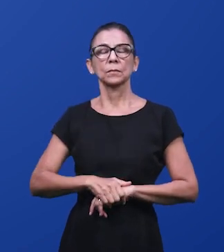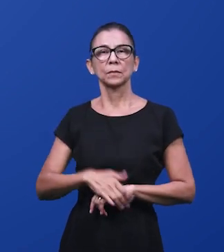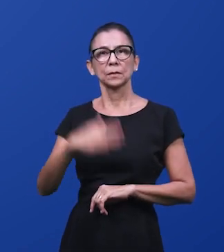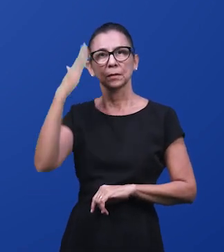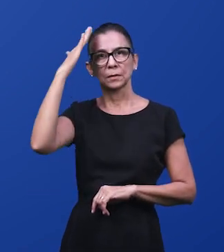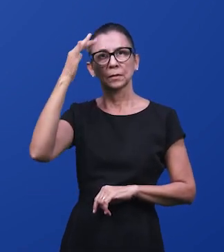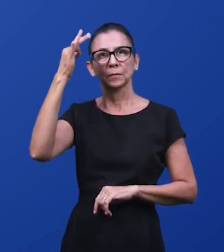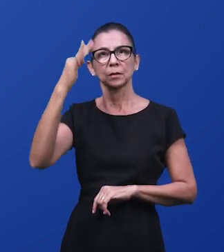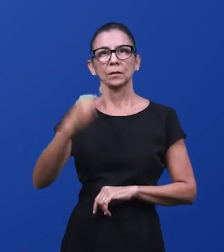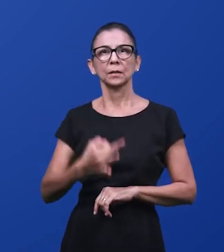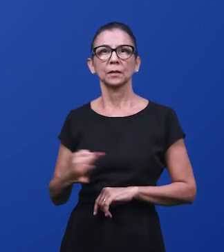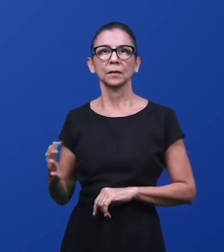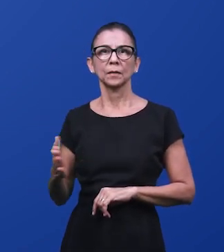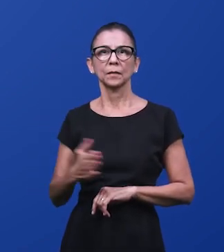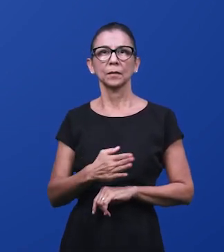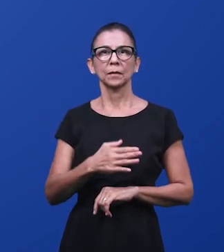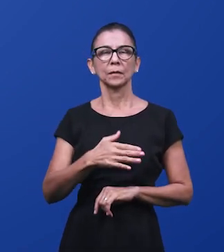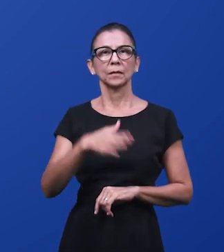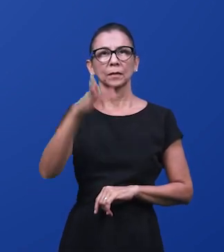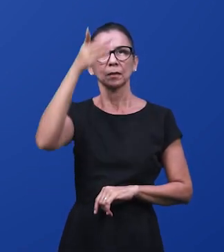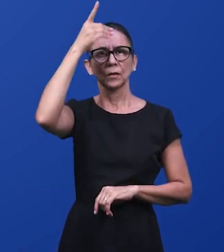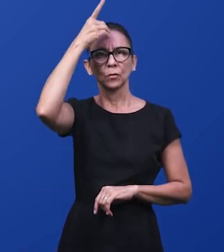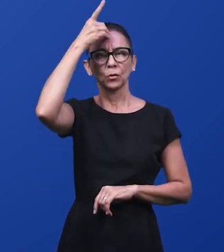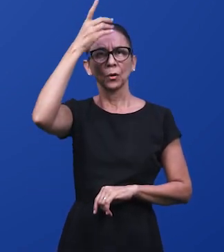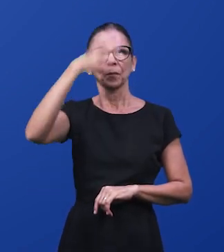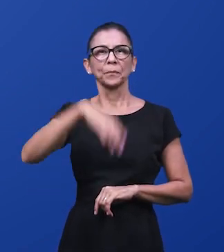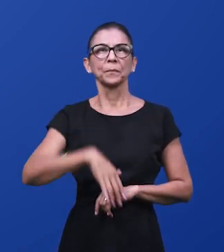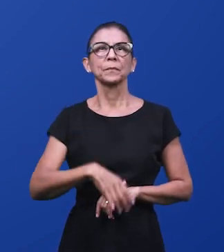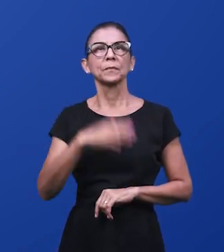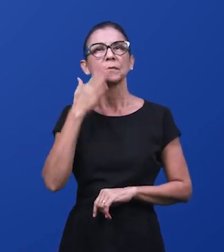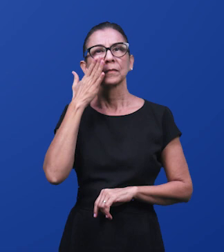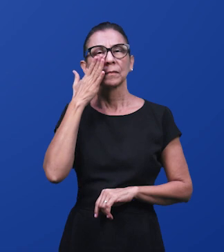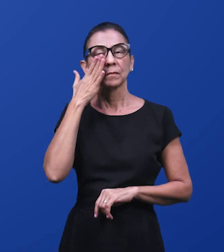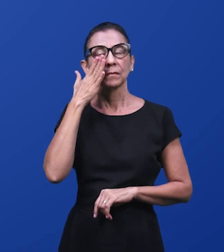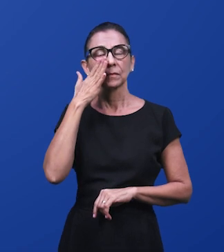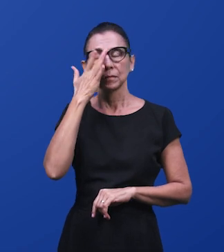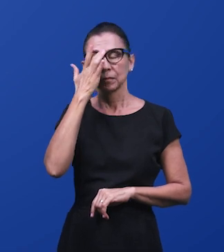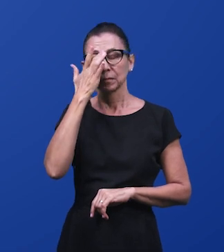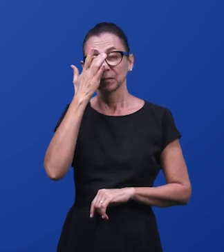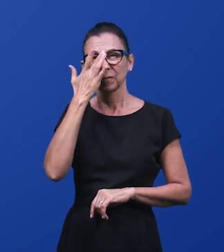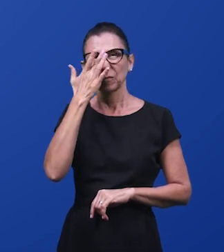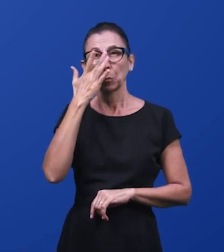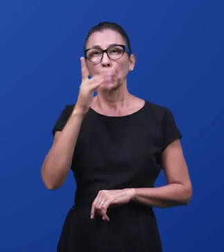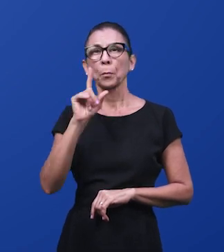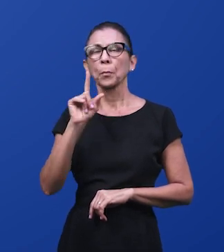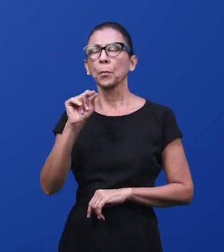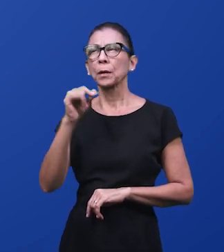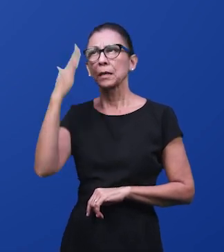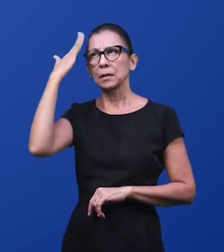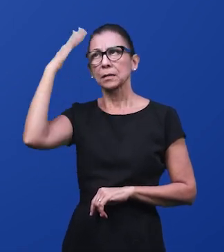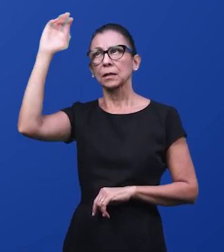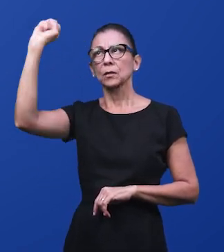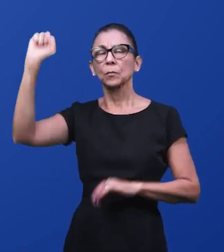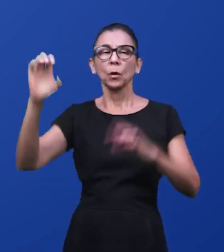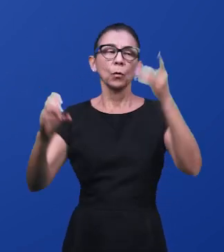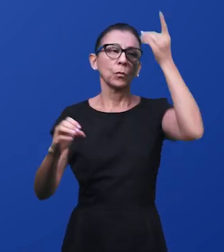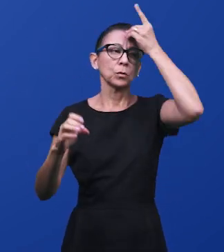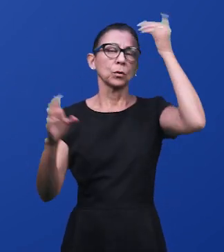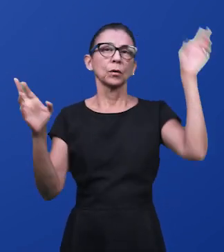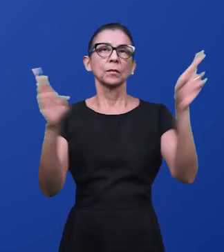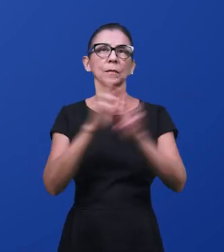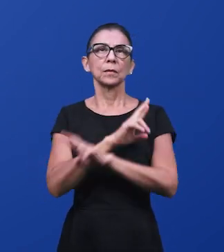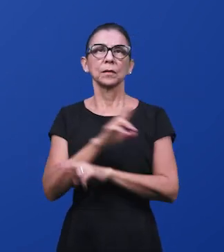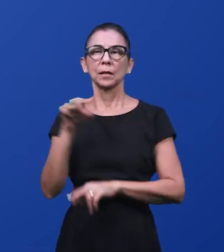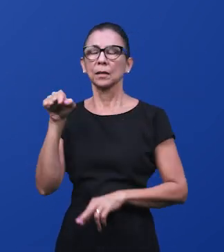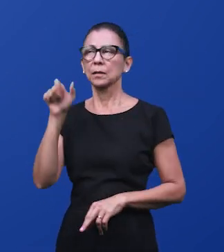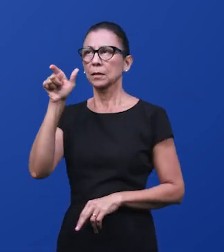Qual a relação profética entre o pedido de Salomão ao Senhor e os dons espirituais? A relação é que Salomão pediu sabedoria e se